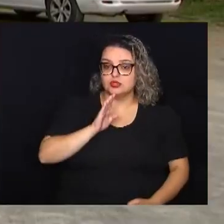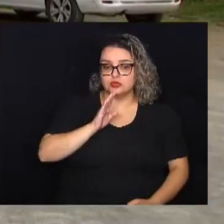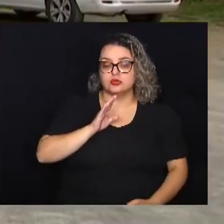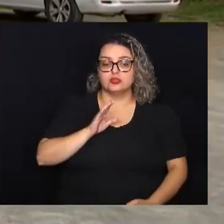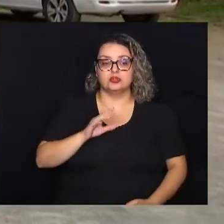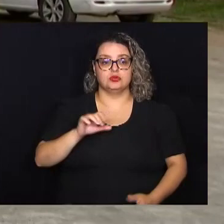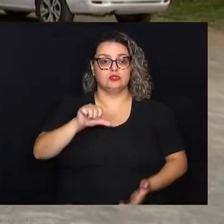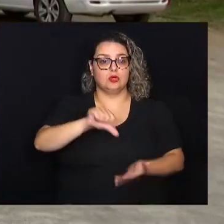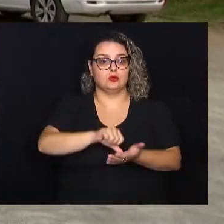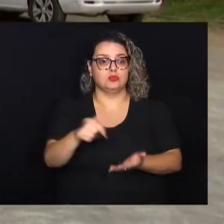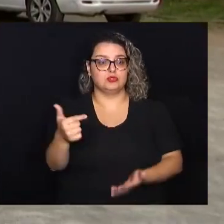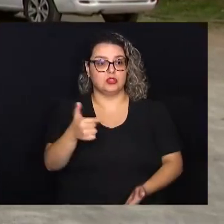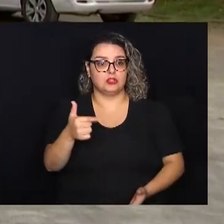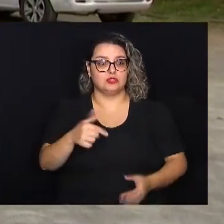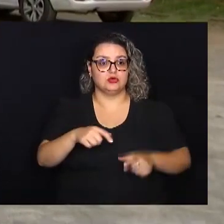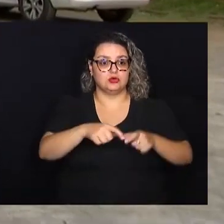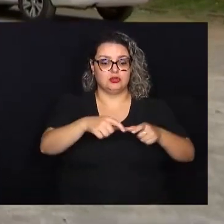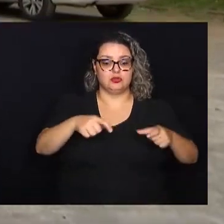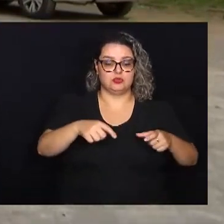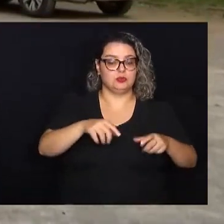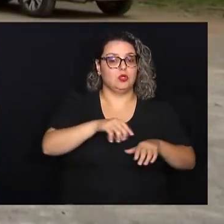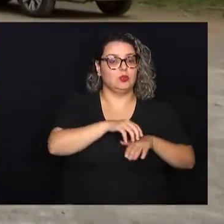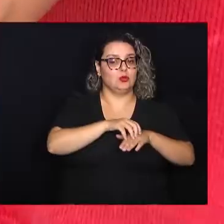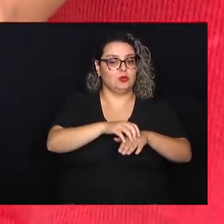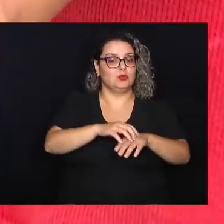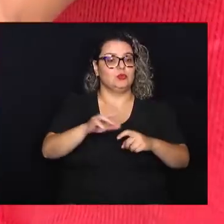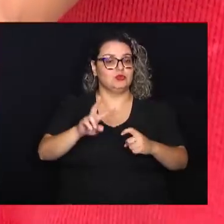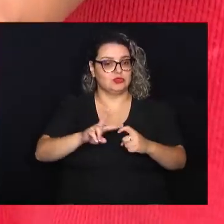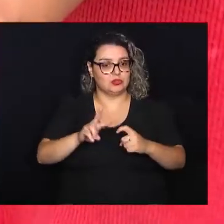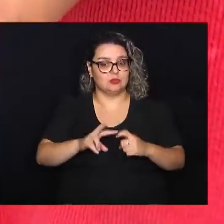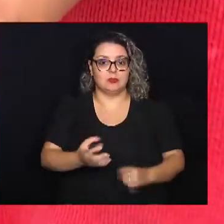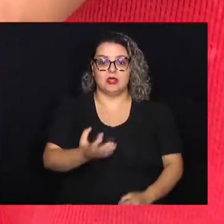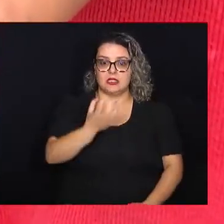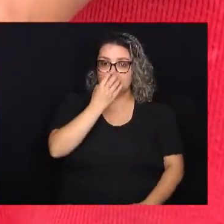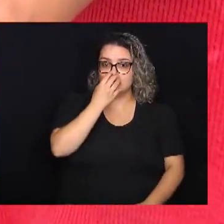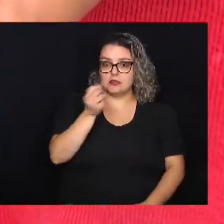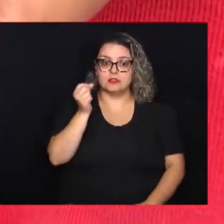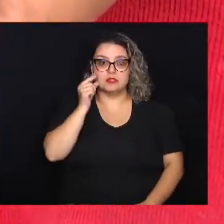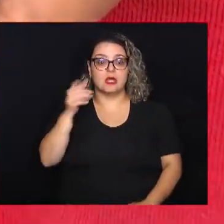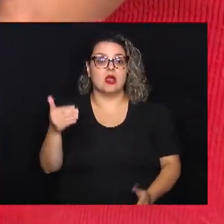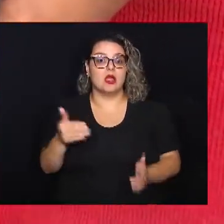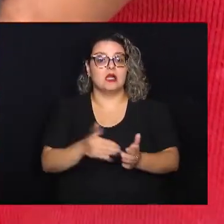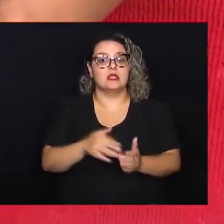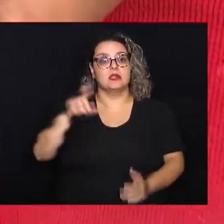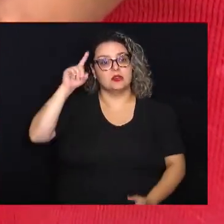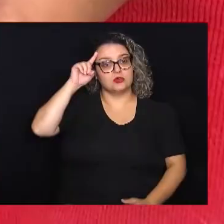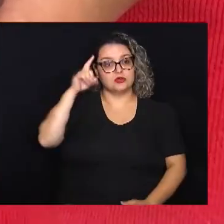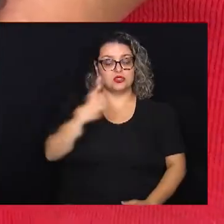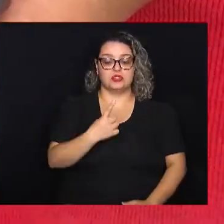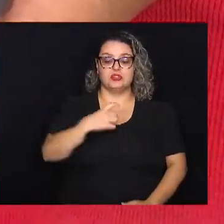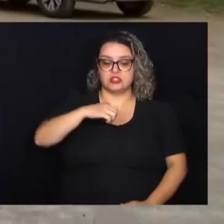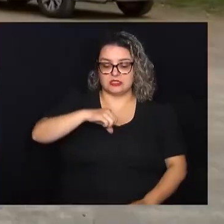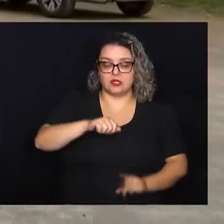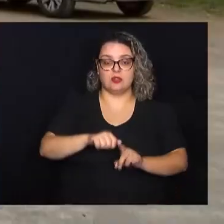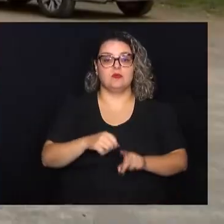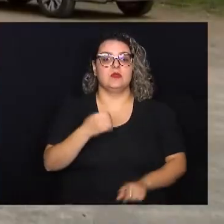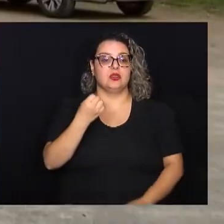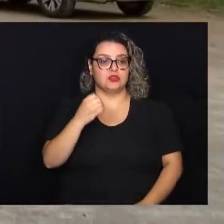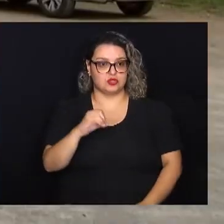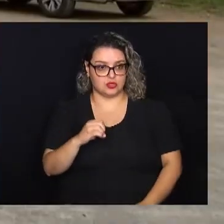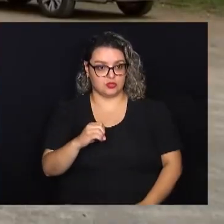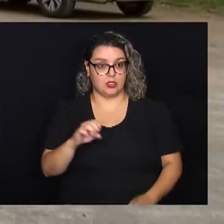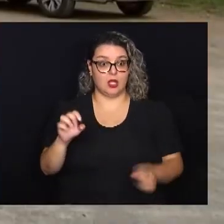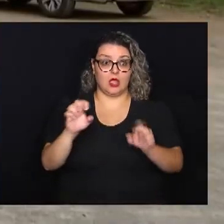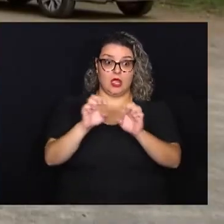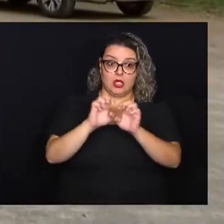2 do consultório veterinário móvel para cães e gatos até o dia 19 de outubro a